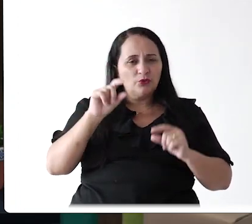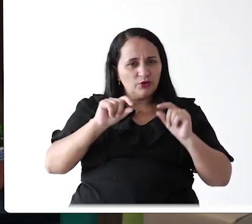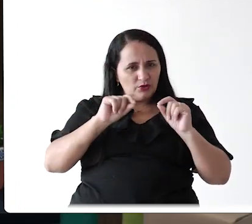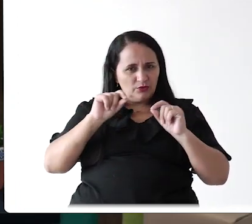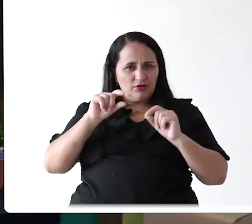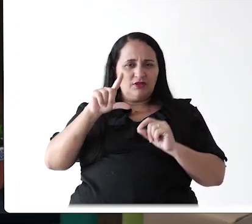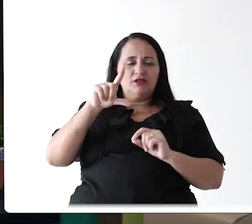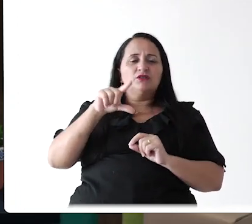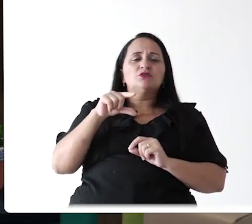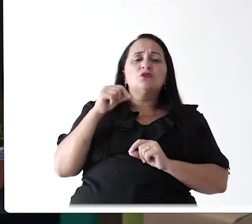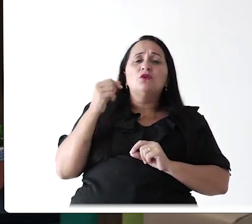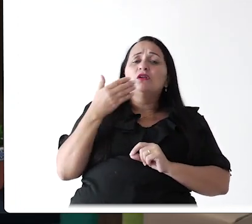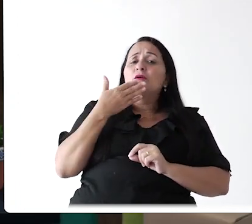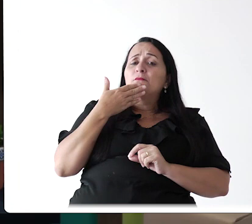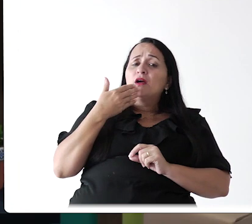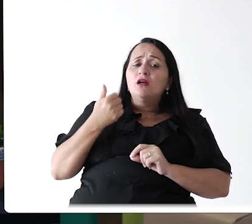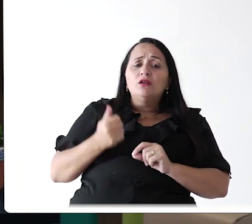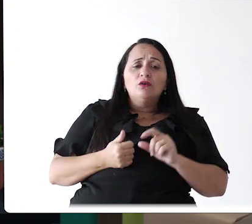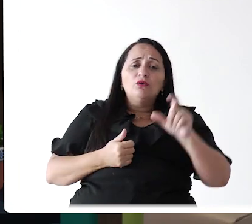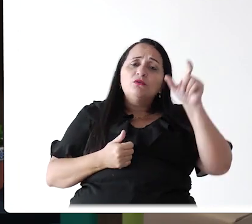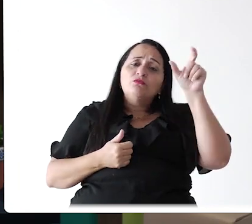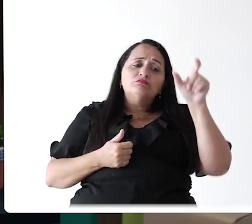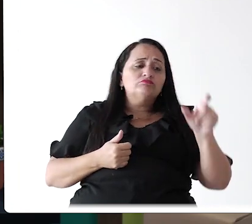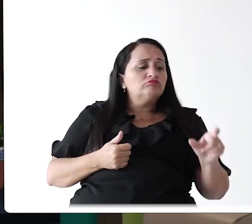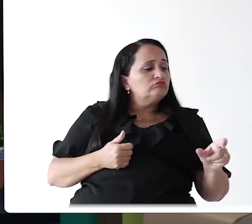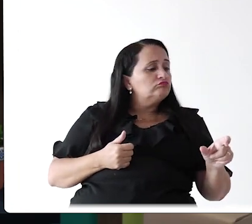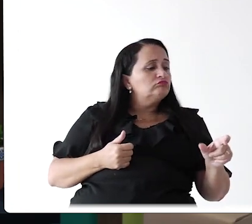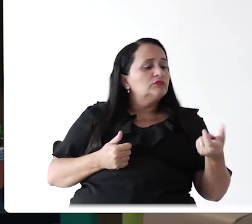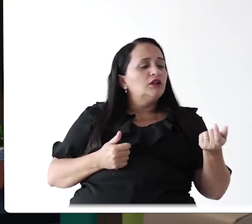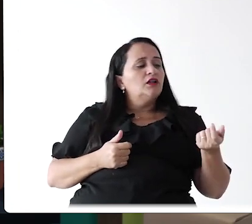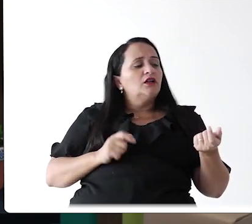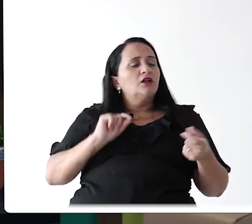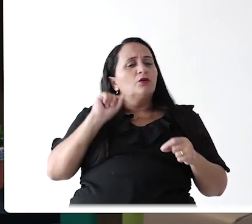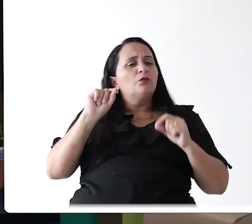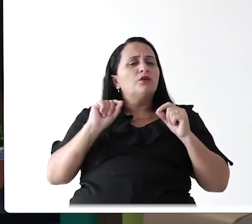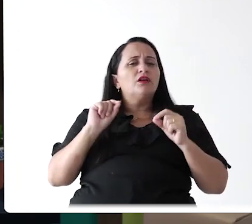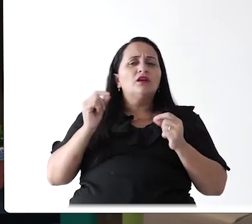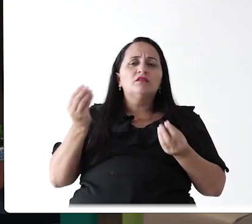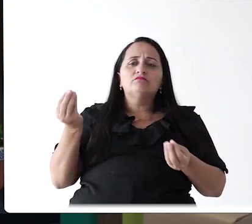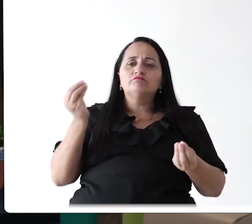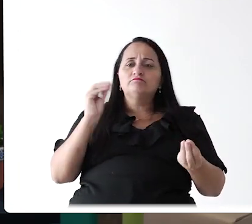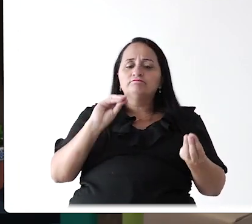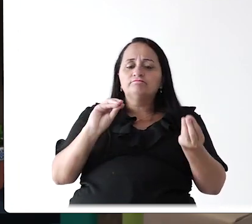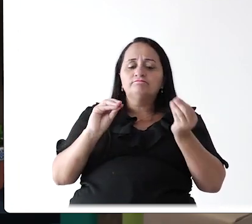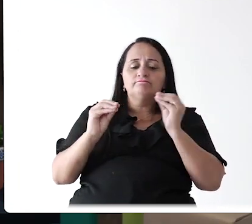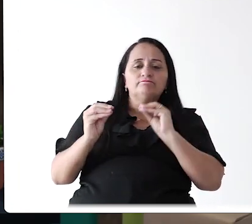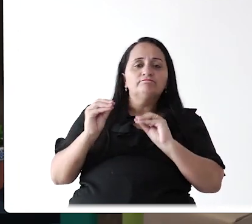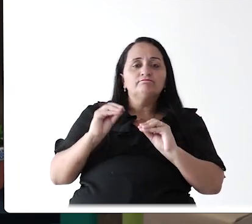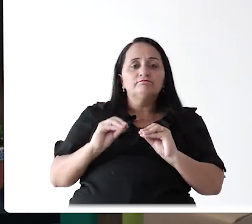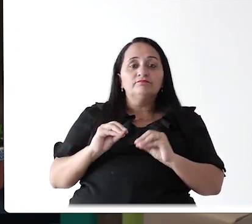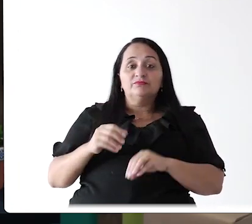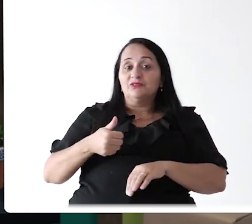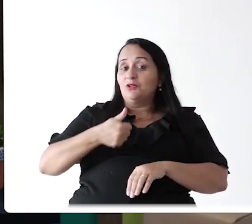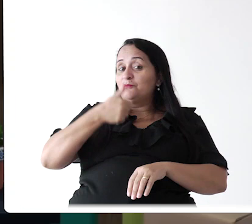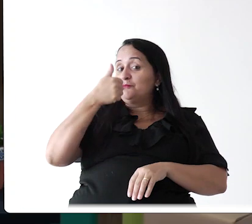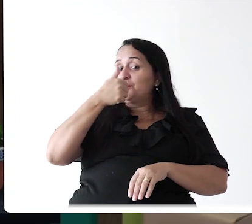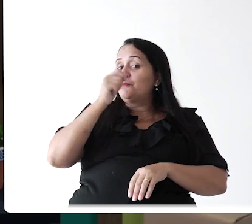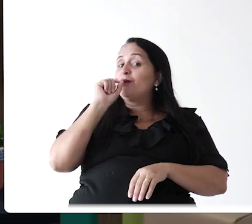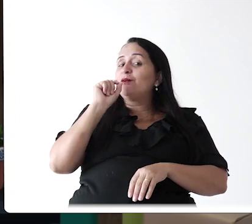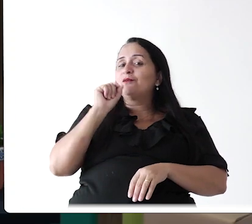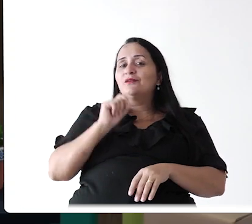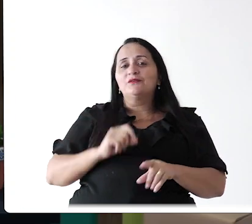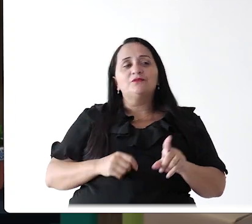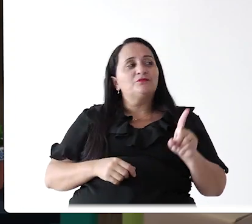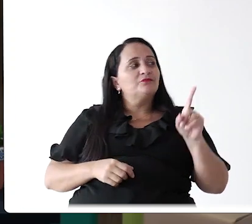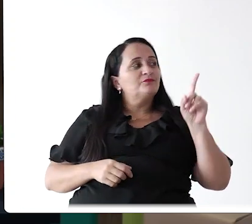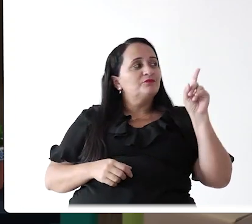personagens, esse encaixe perfeito. Mas para você estar falando tanto de encaixe, que eu trouxe para vocês a primeira situação da gente.